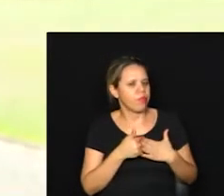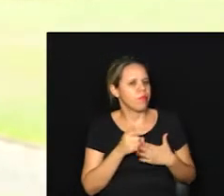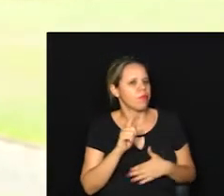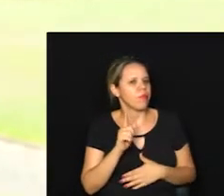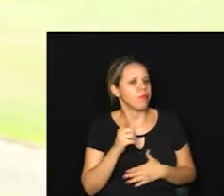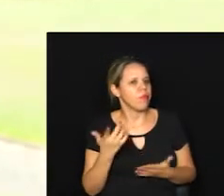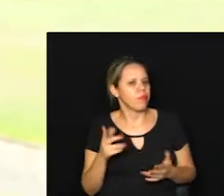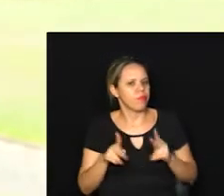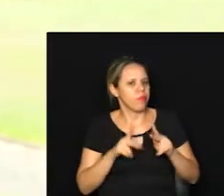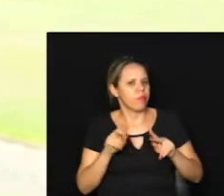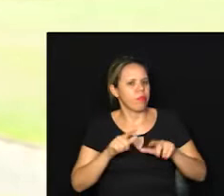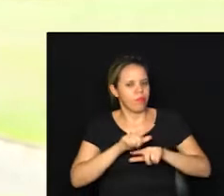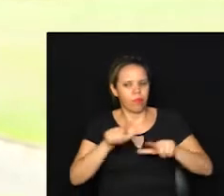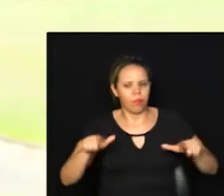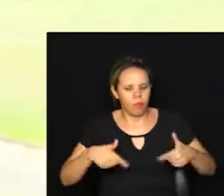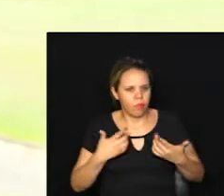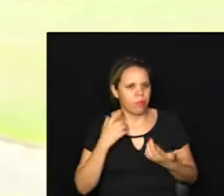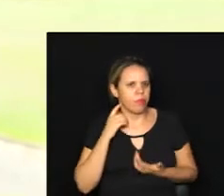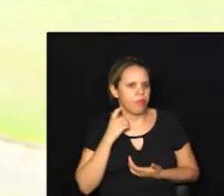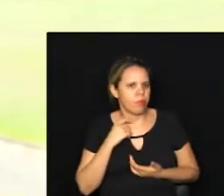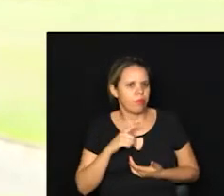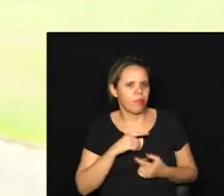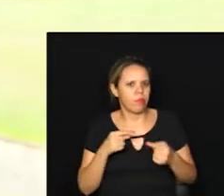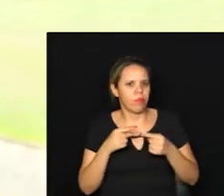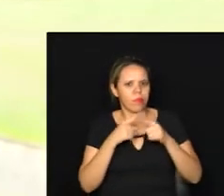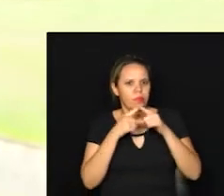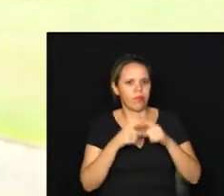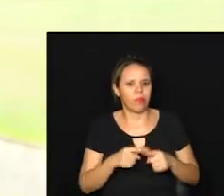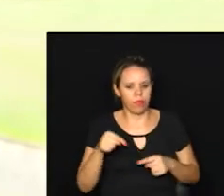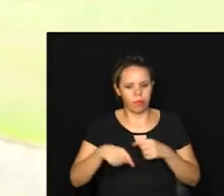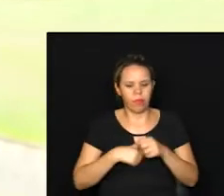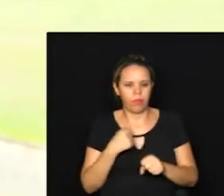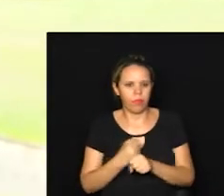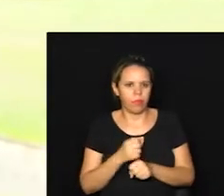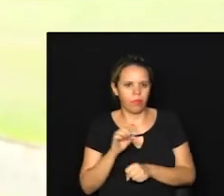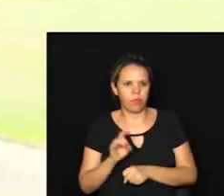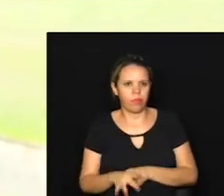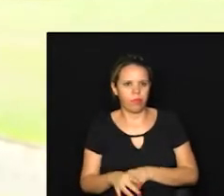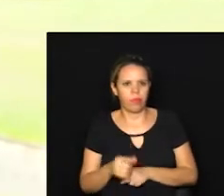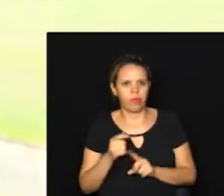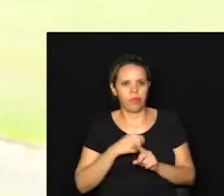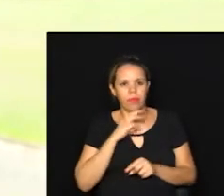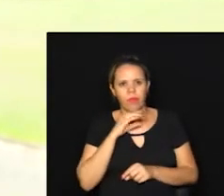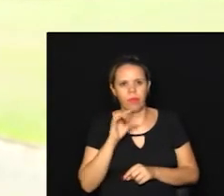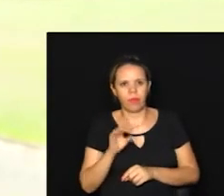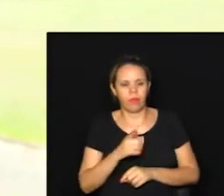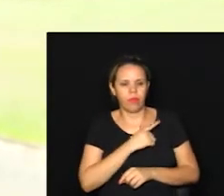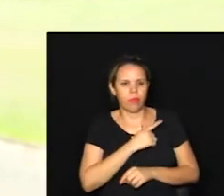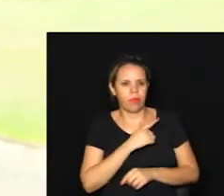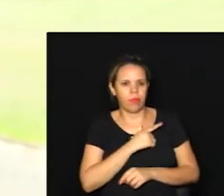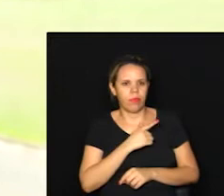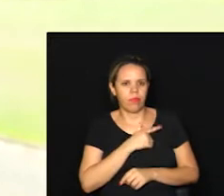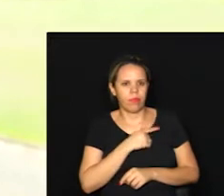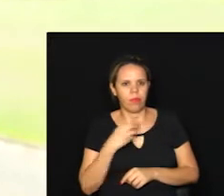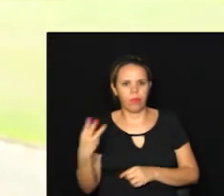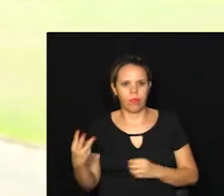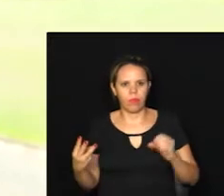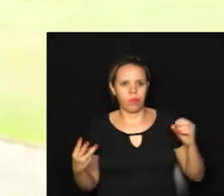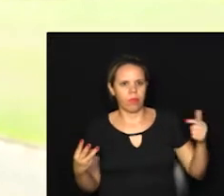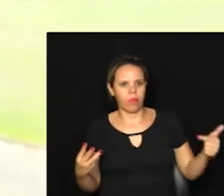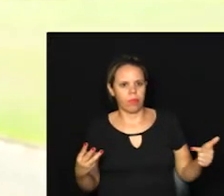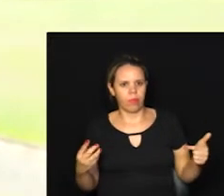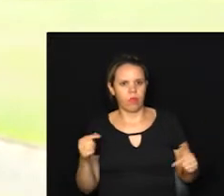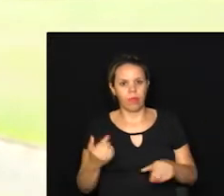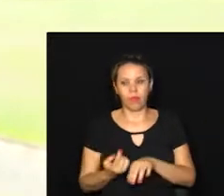torcida? Bom, foi o derby do Campeonato Paulista desse ano, né? 16 de março, perfeito, que o Guarani ganhou de 3-2. Mas antes disso, antes